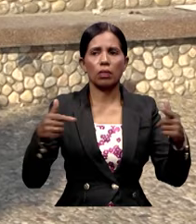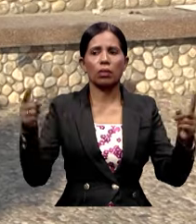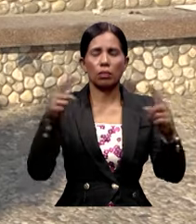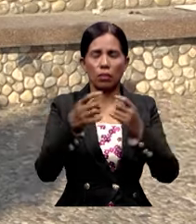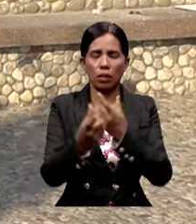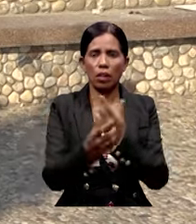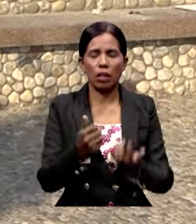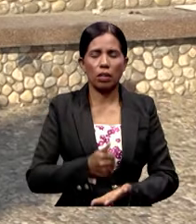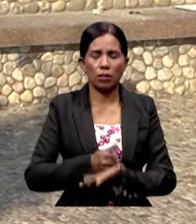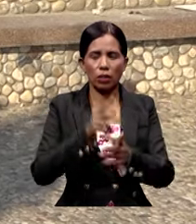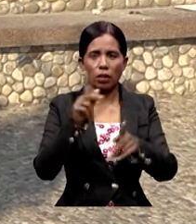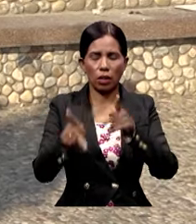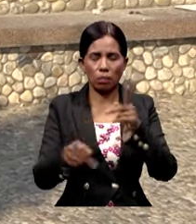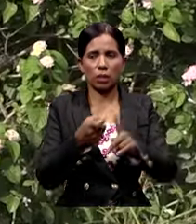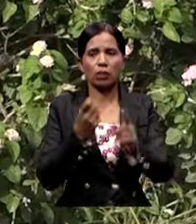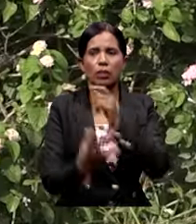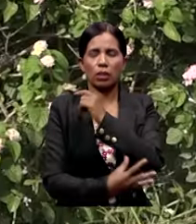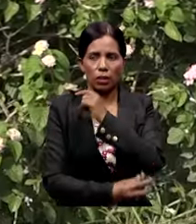liberta povo kusimuki.